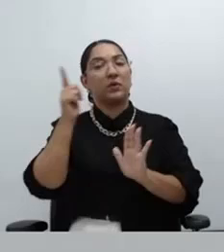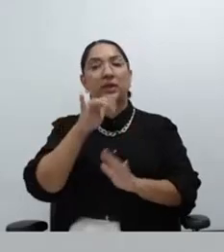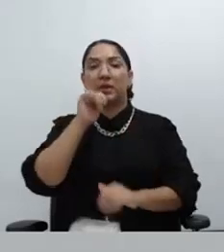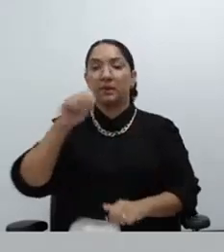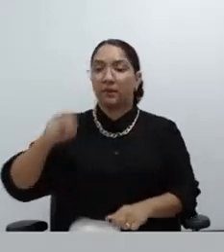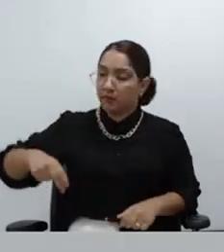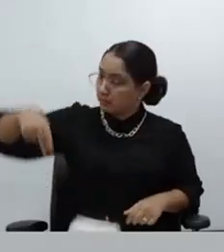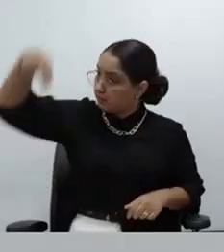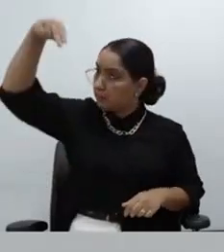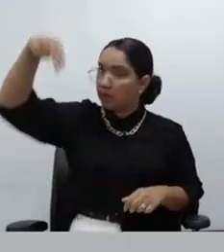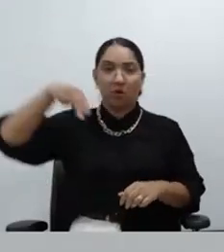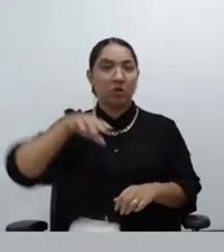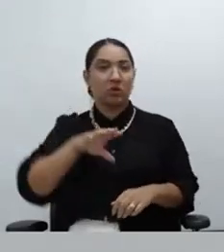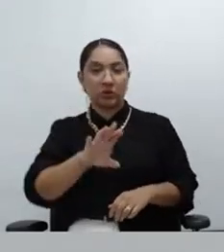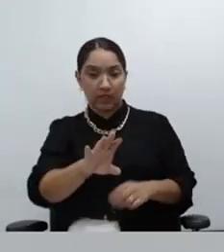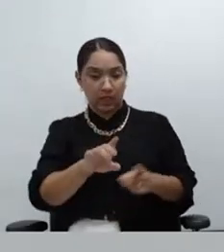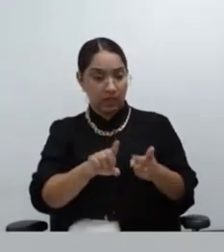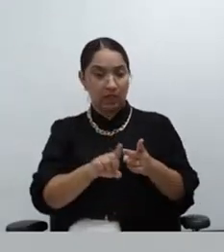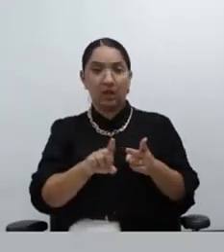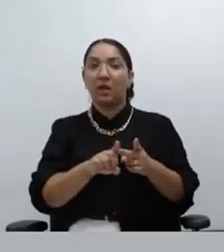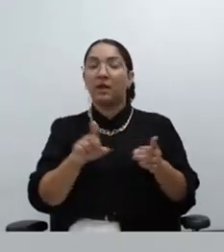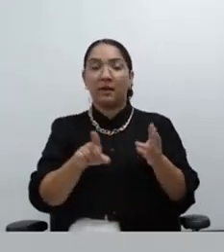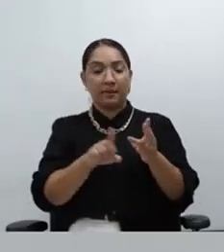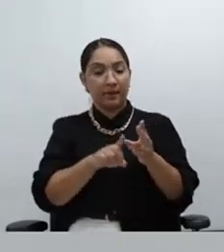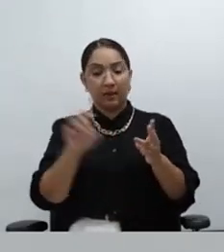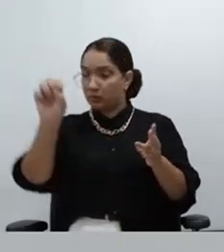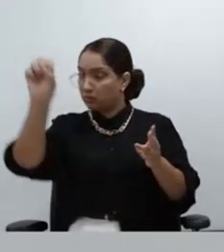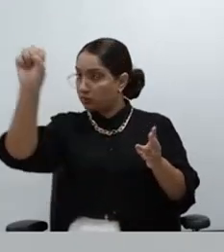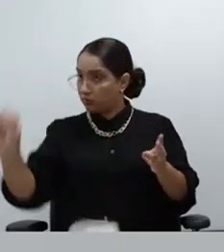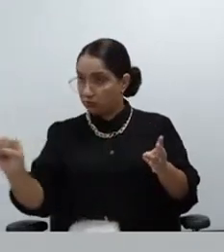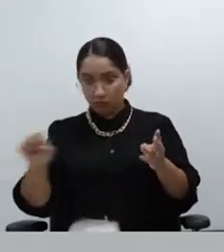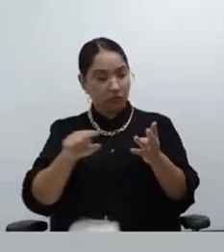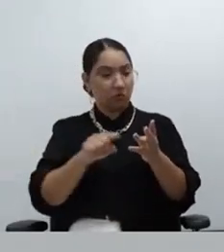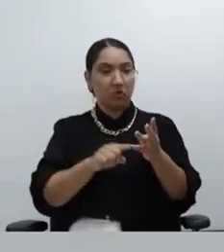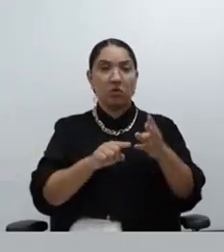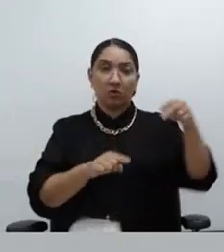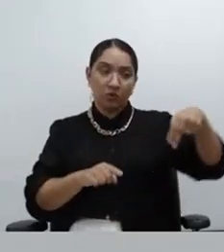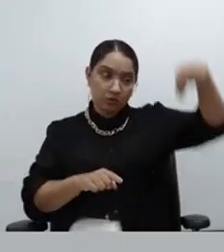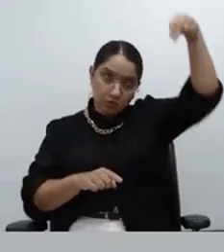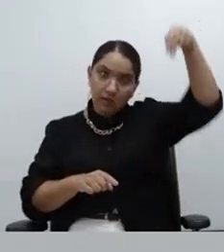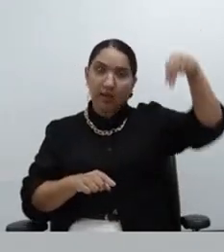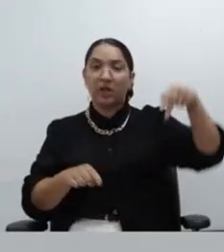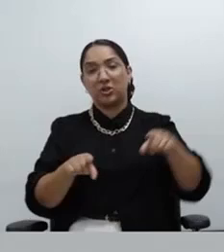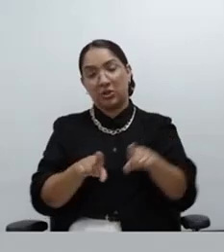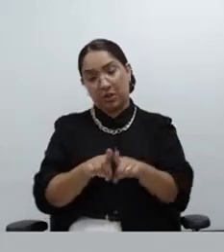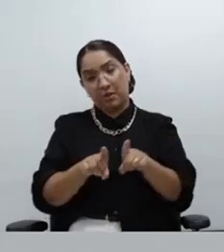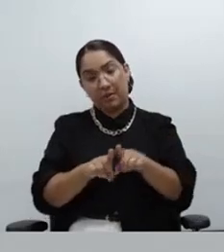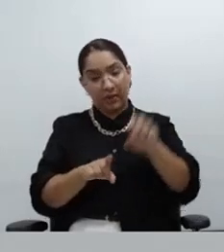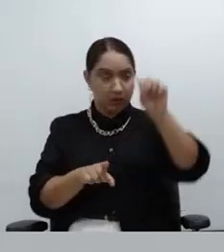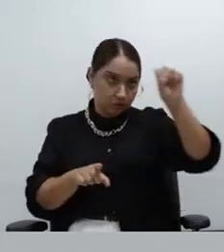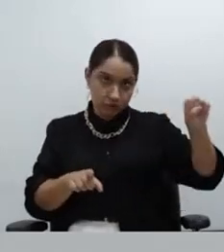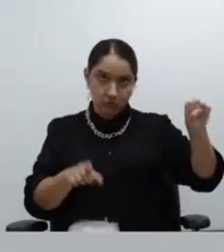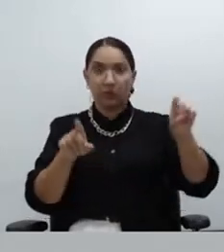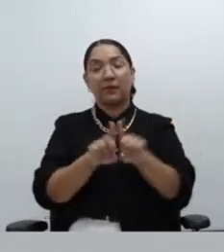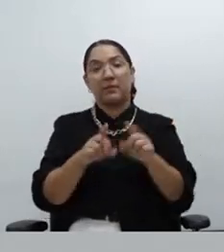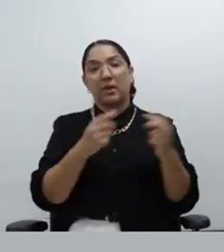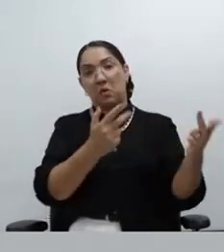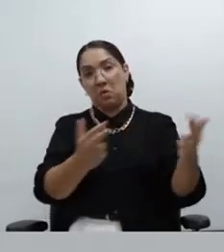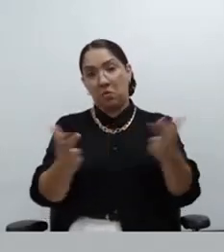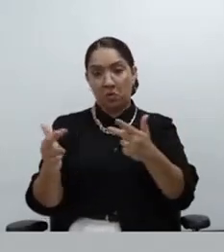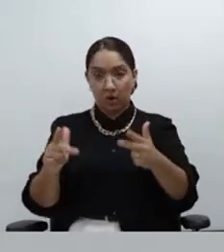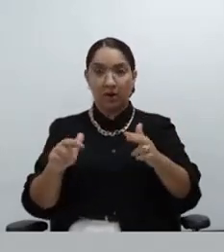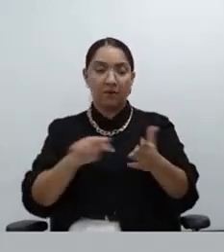da região central, do sul do país e também aqui da região sudeste, nordeste também. E foi uma alegria participar desse